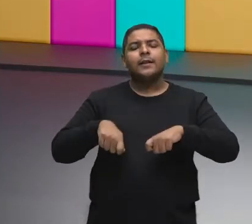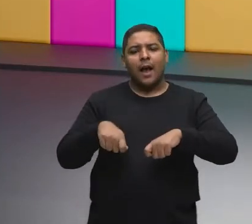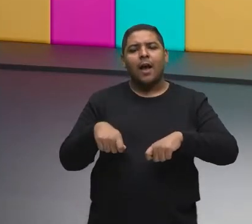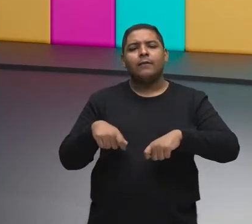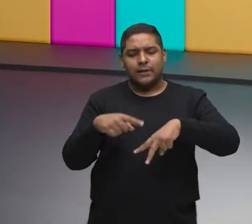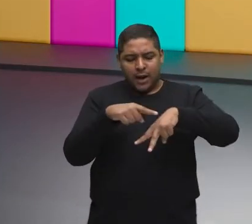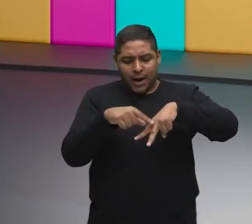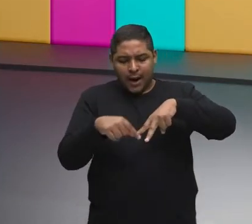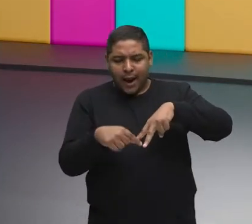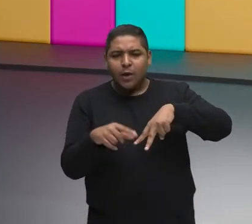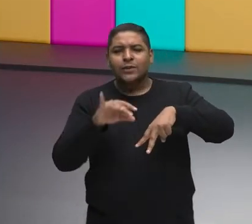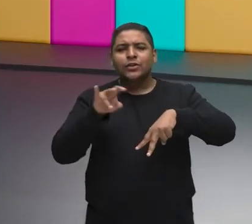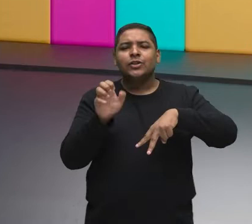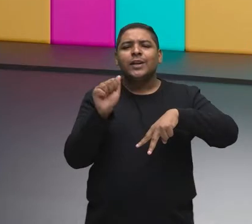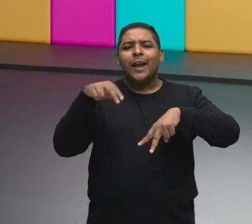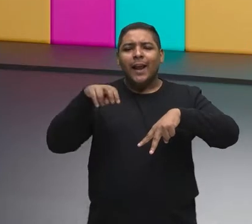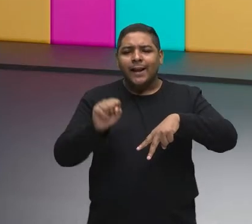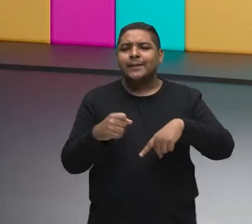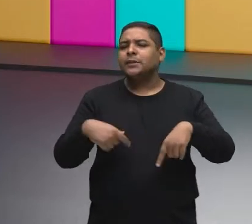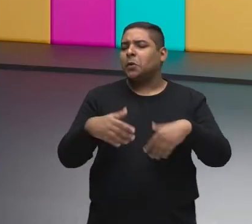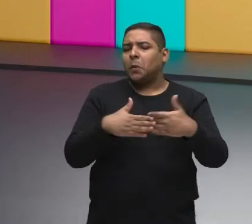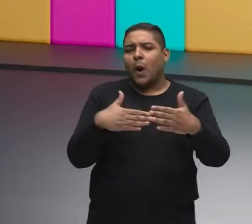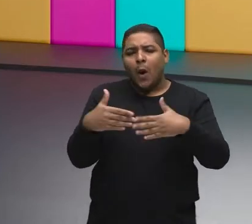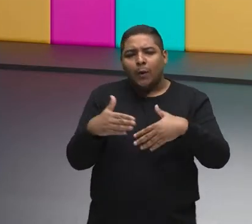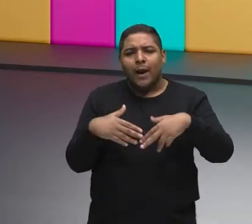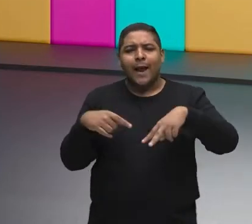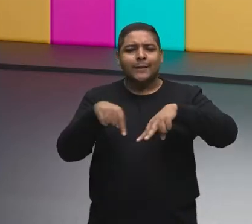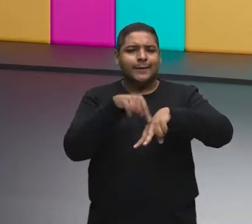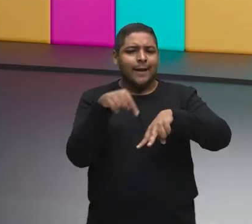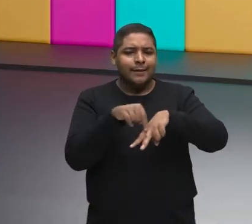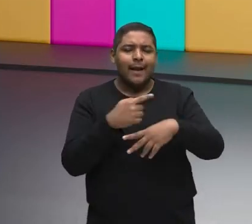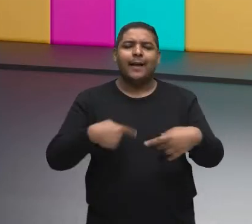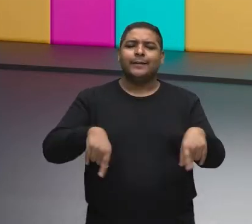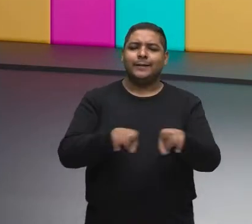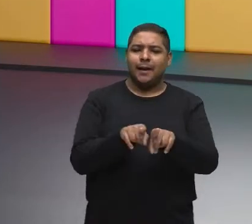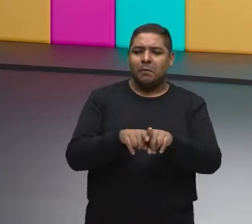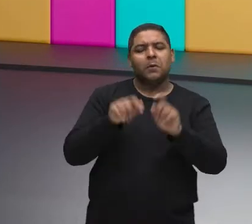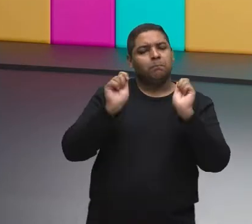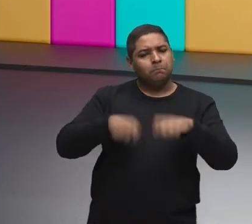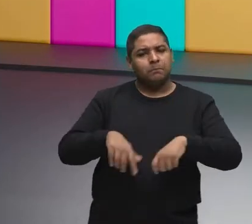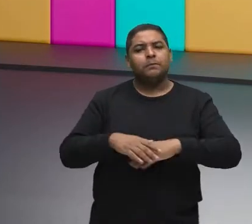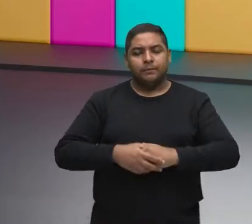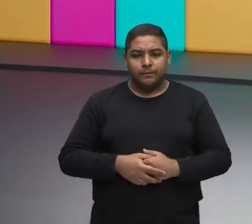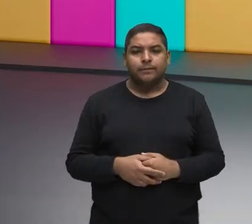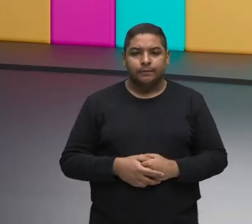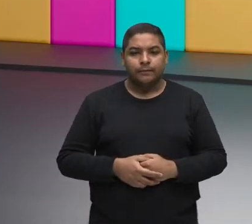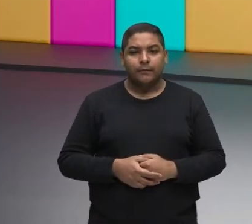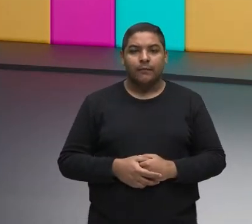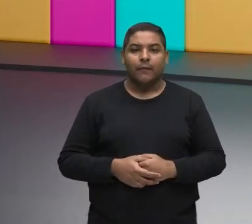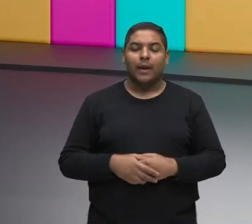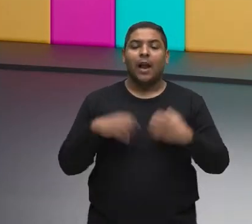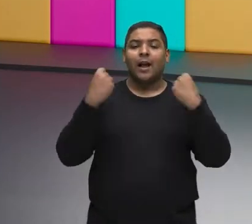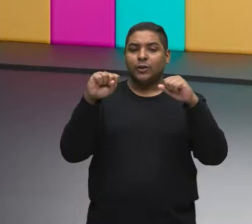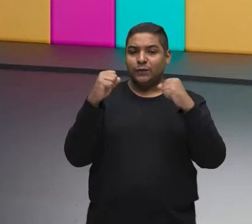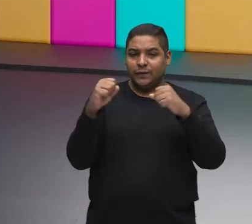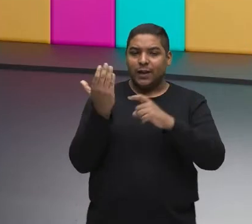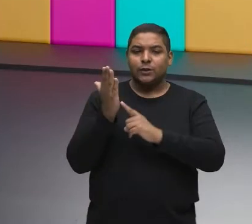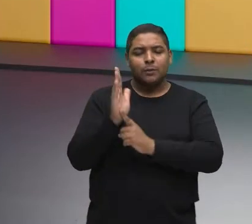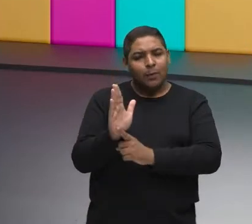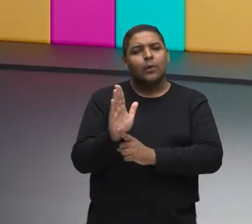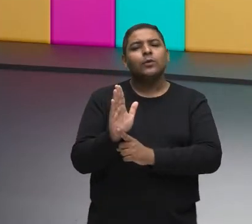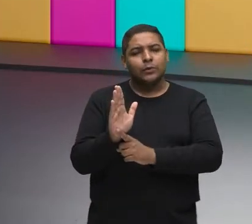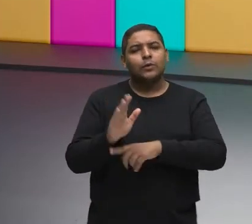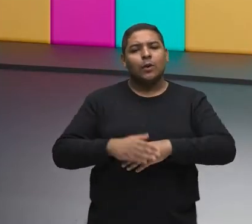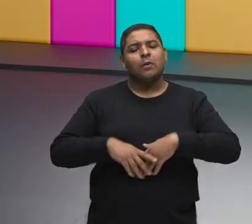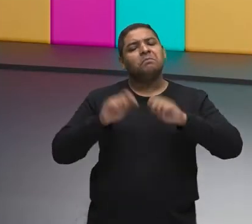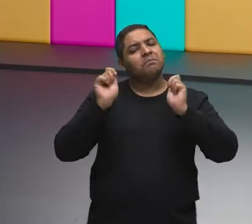jeans, dá para fazer de calça leg, dá para fazer de sandalinha. Então as atividades que ele nos mostrou, Paulo Ricardo, dá para fazer, gente. Então